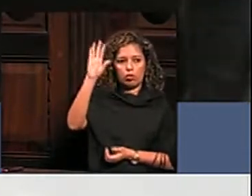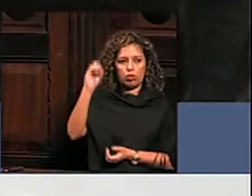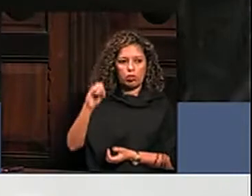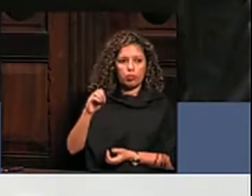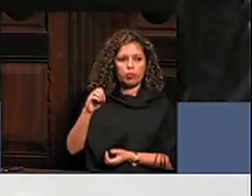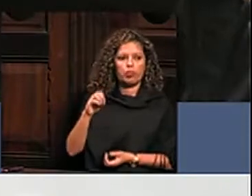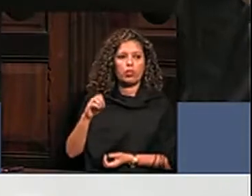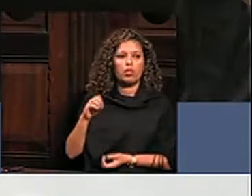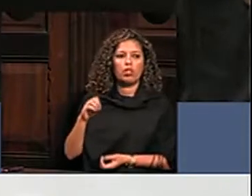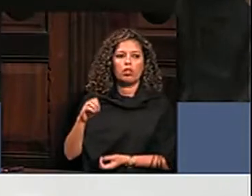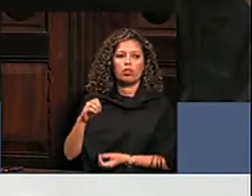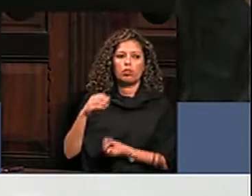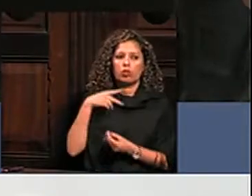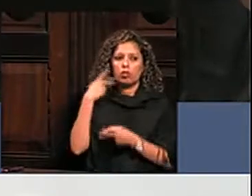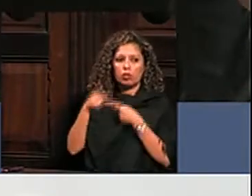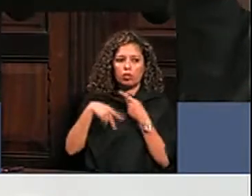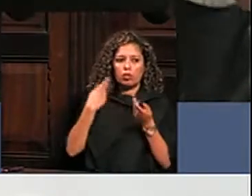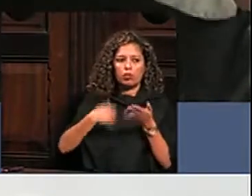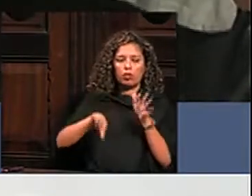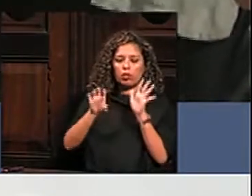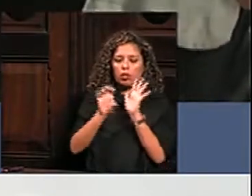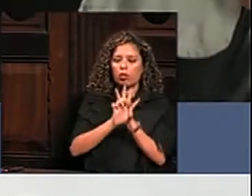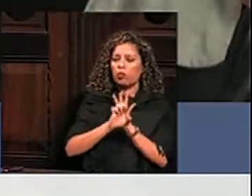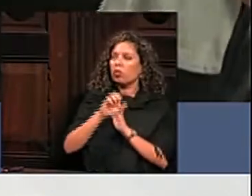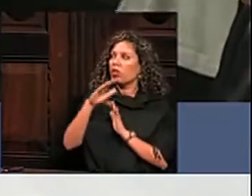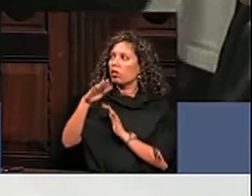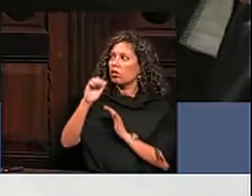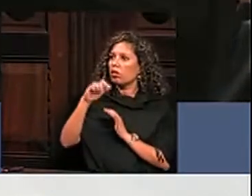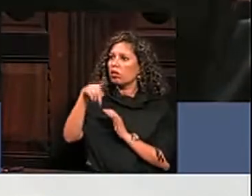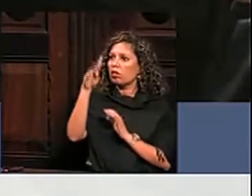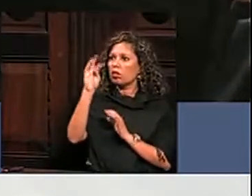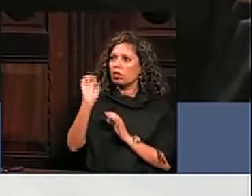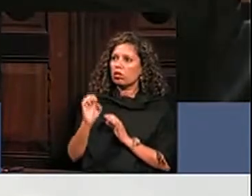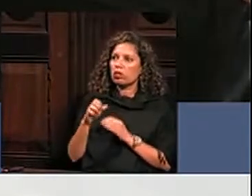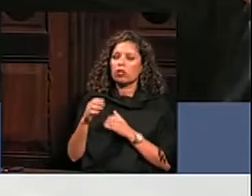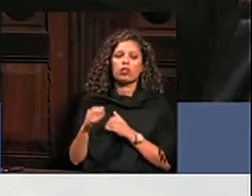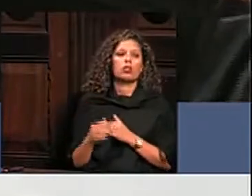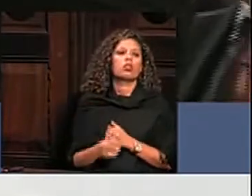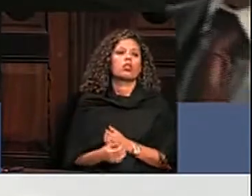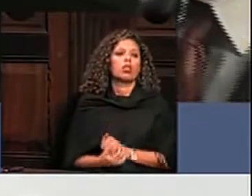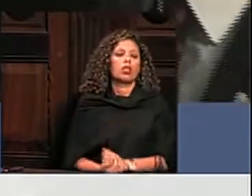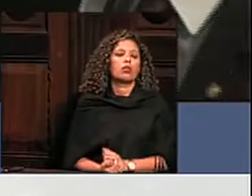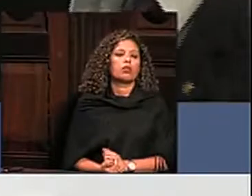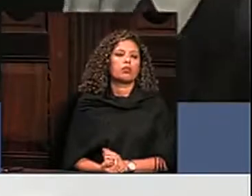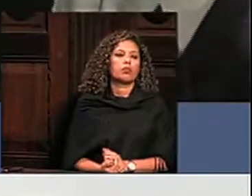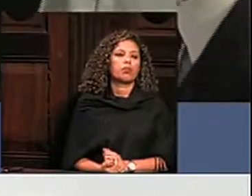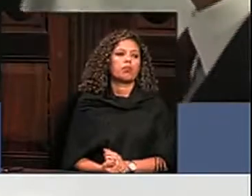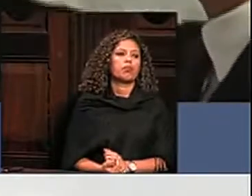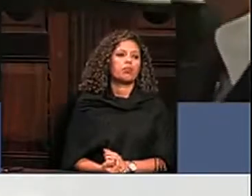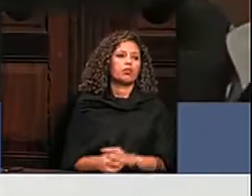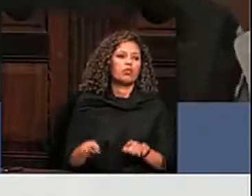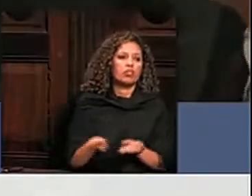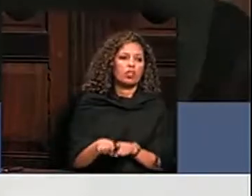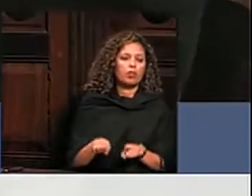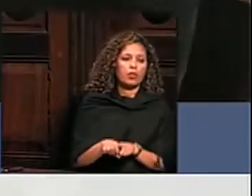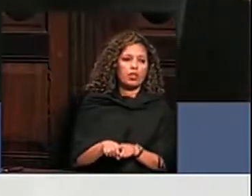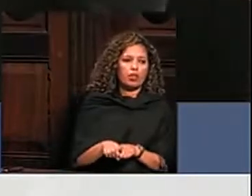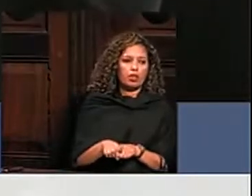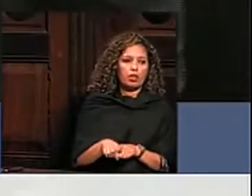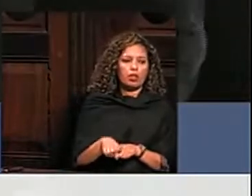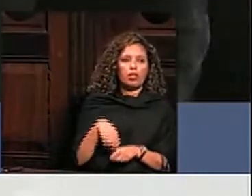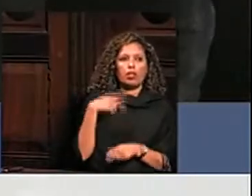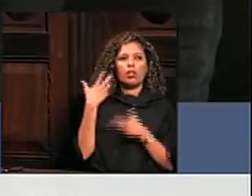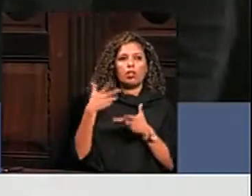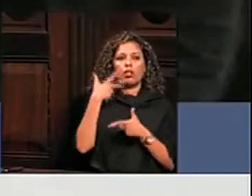deputado apresentou a emenda em relação à SEDAI, mas declarar meu apoio aqui, dizer que é uma reivindicação mais do que justa. Da mesma forma que